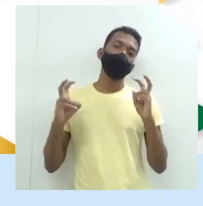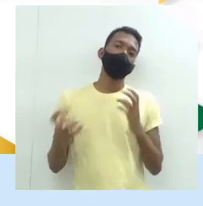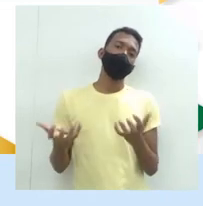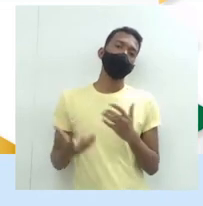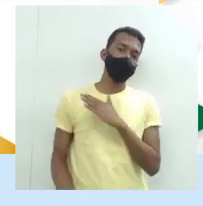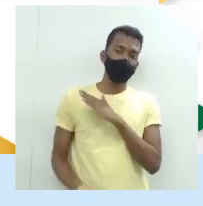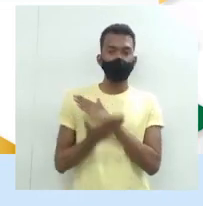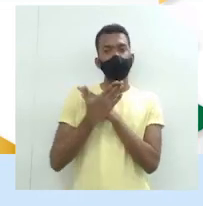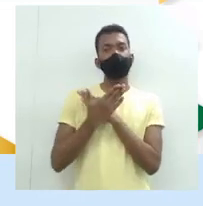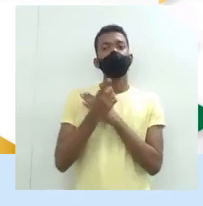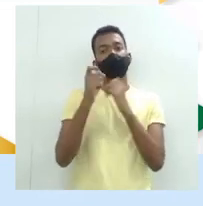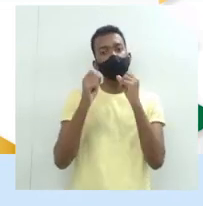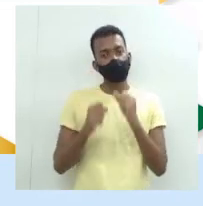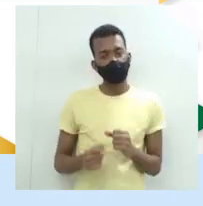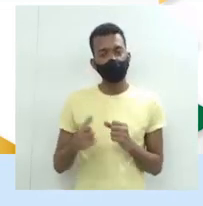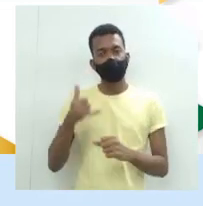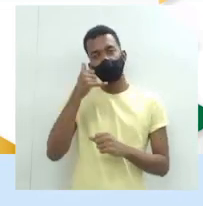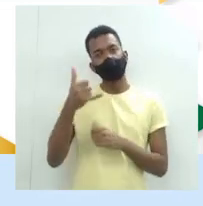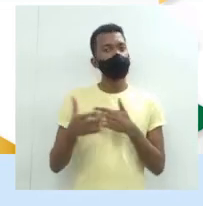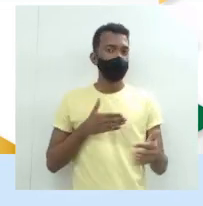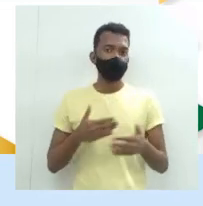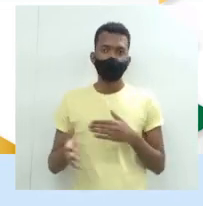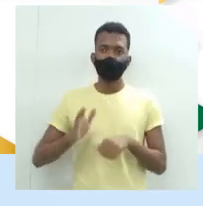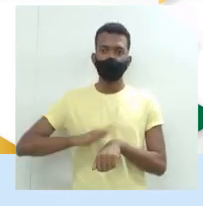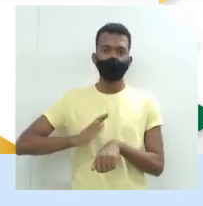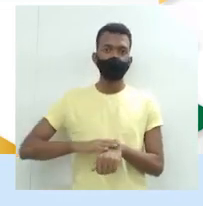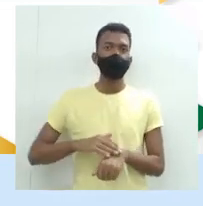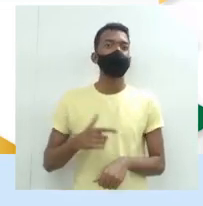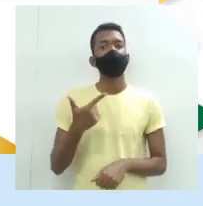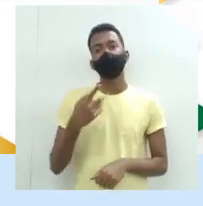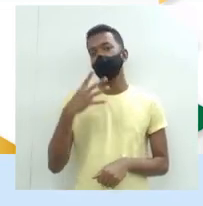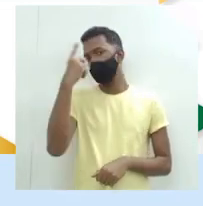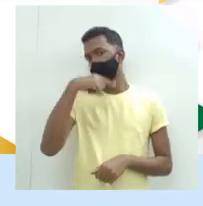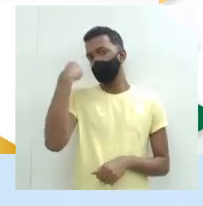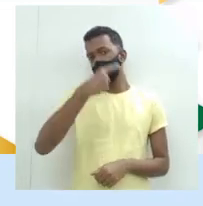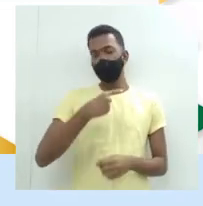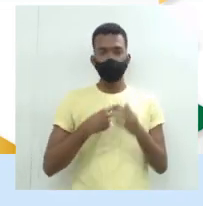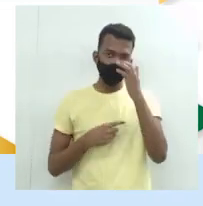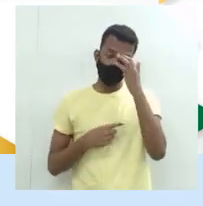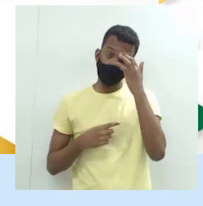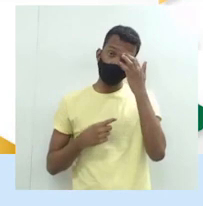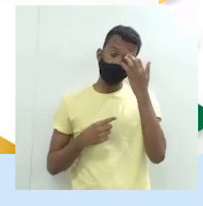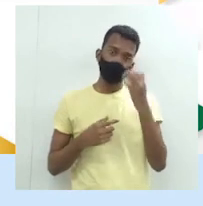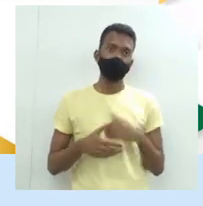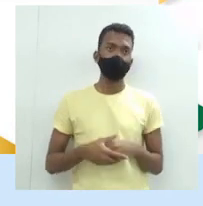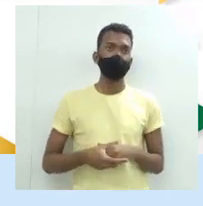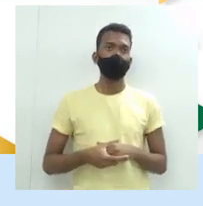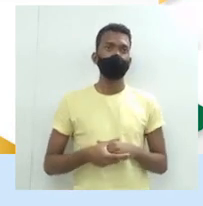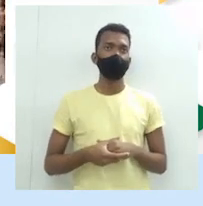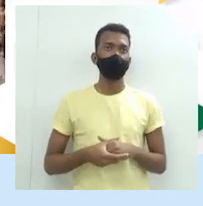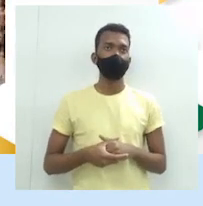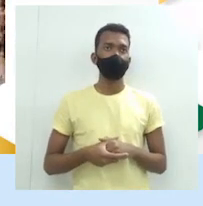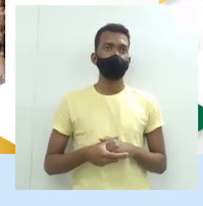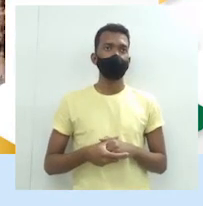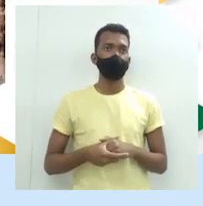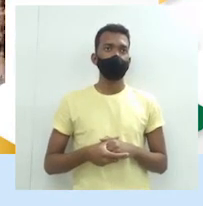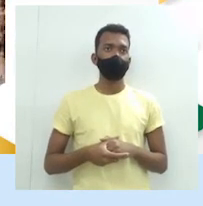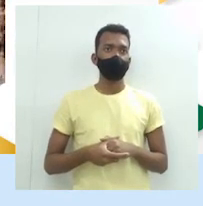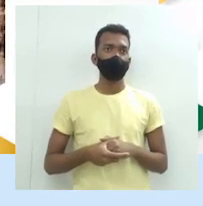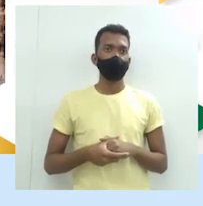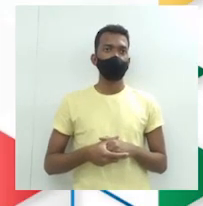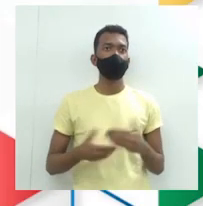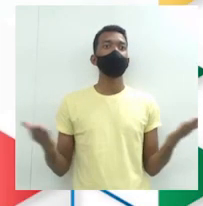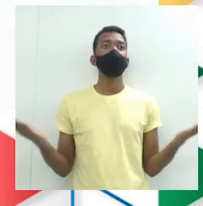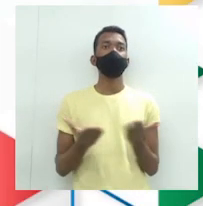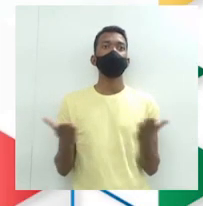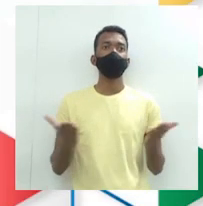ajuda, você pode ligar a qualquer momento 24 hours, 24 horas. Vamos lá? Agora